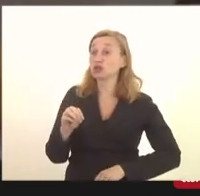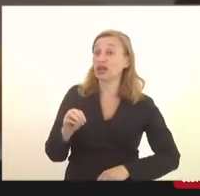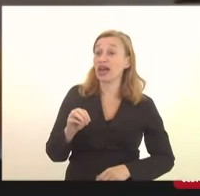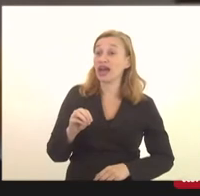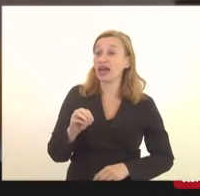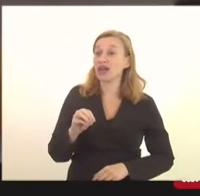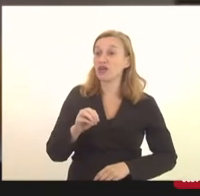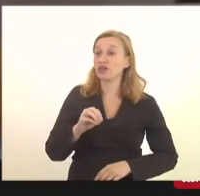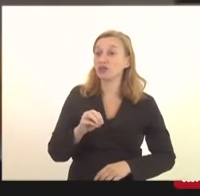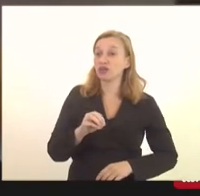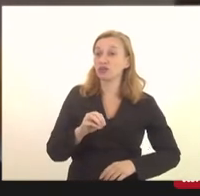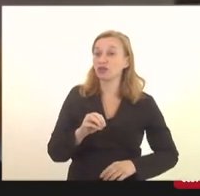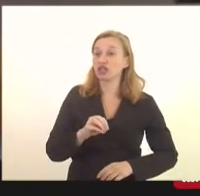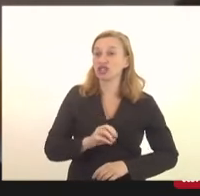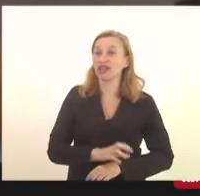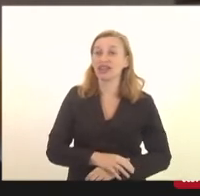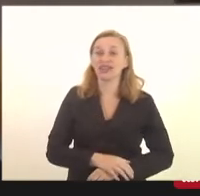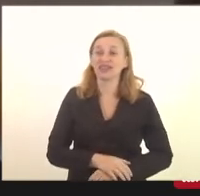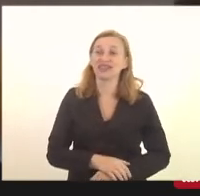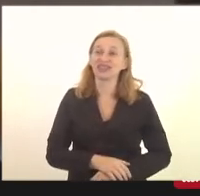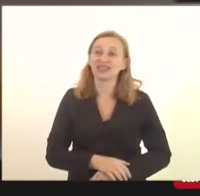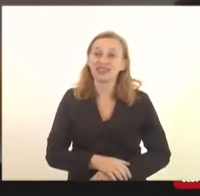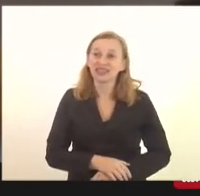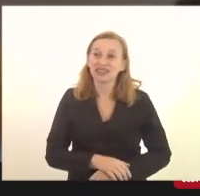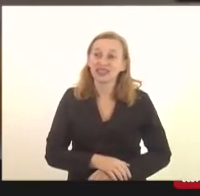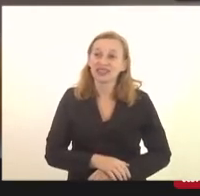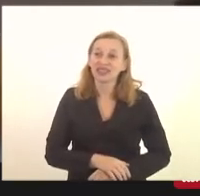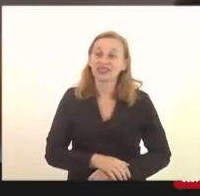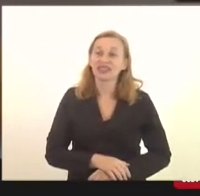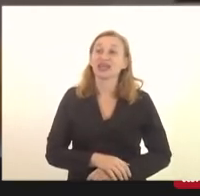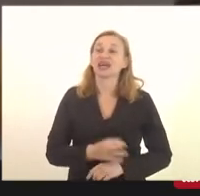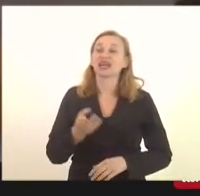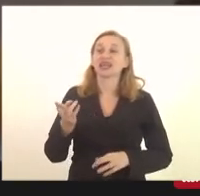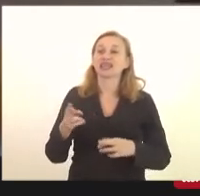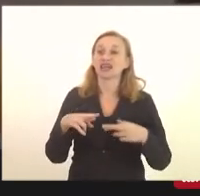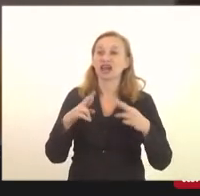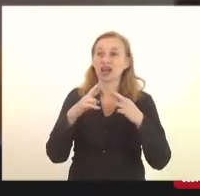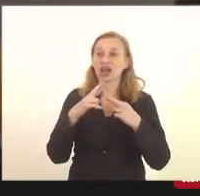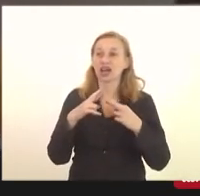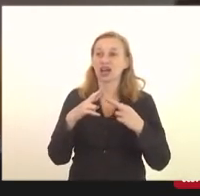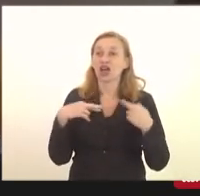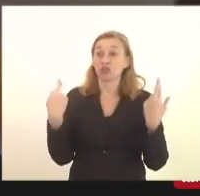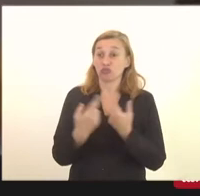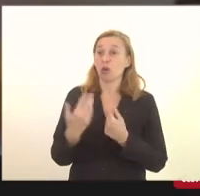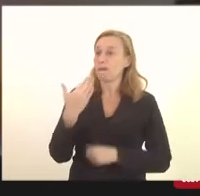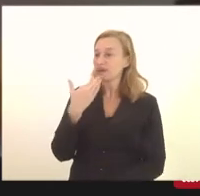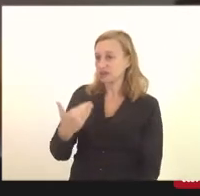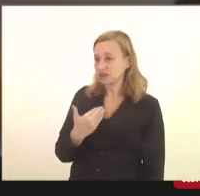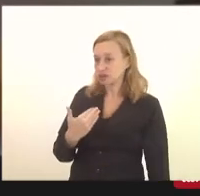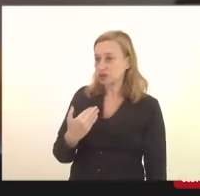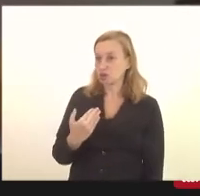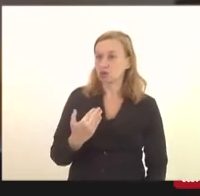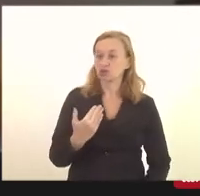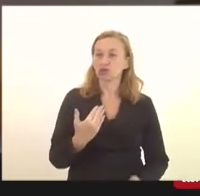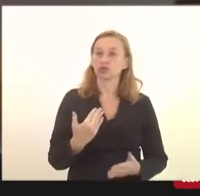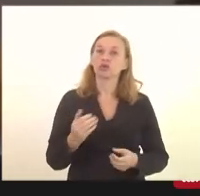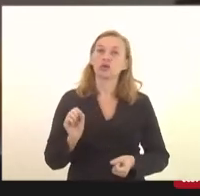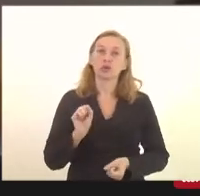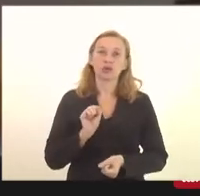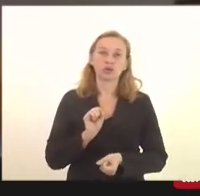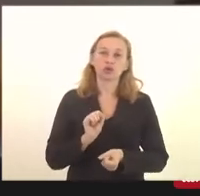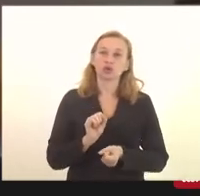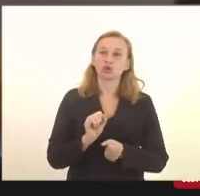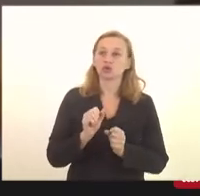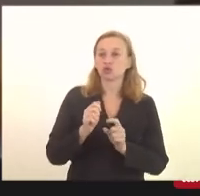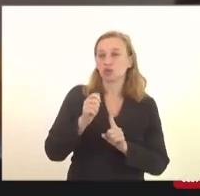contactar. Evidentemente, fazer esse contato após a reunião. Ele nos pediu isso ao longo do recesso. Eu não sei